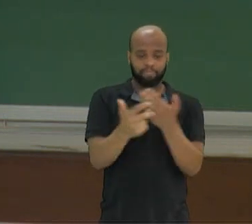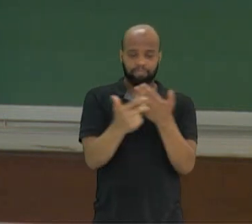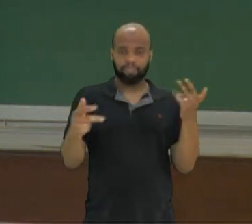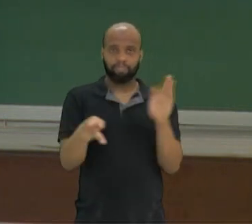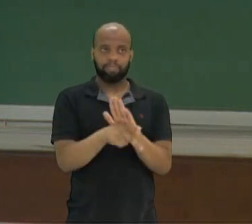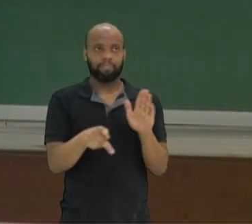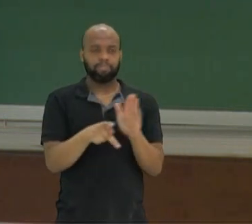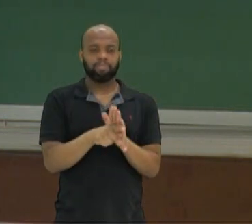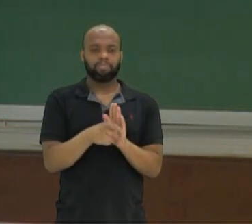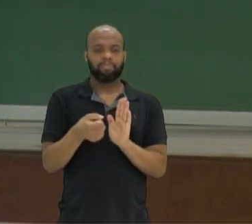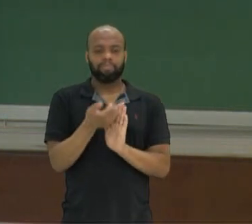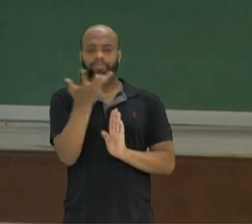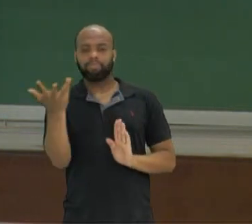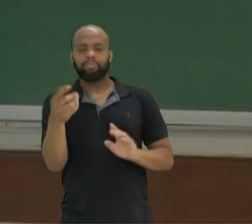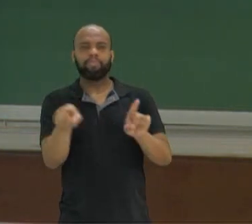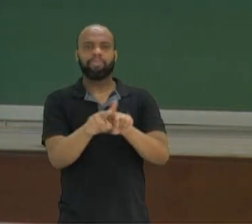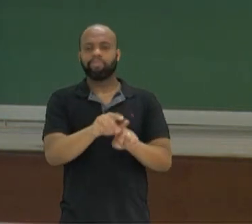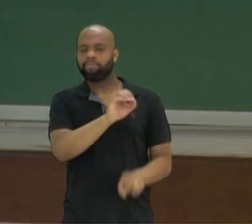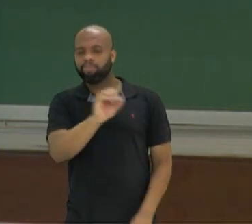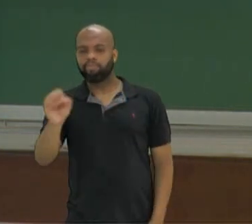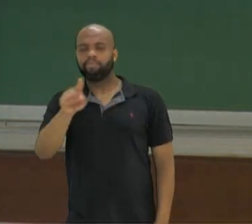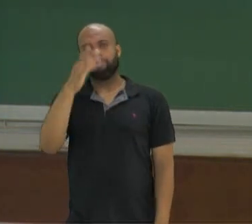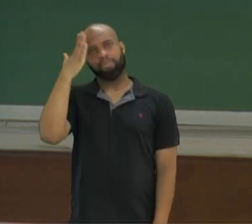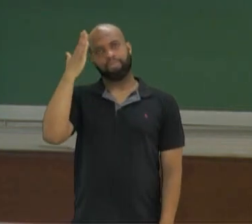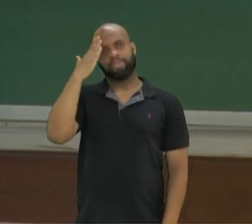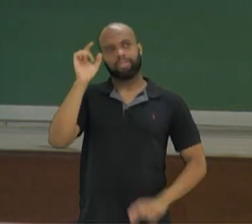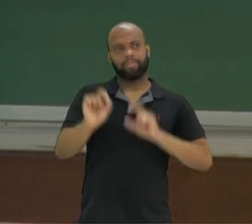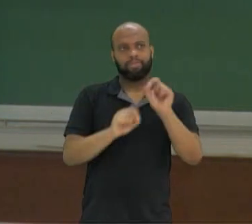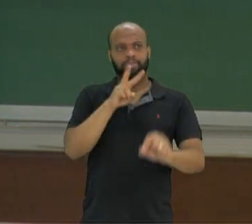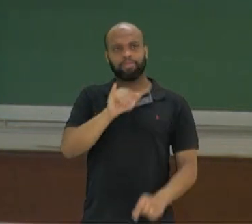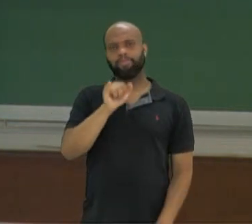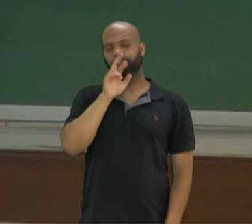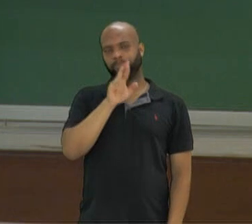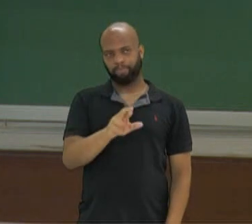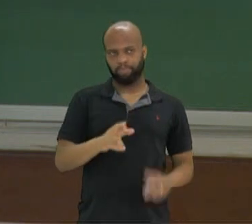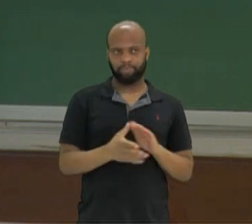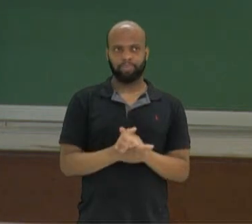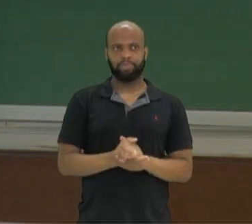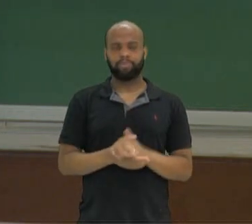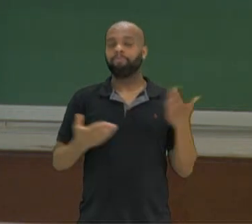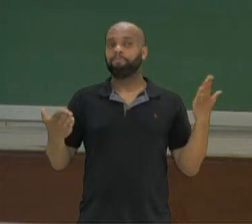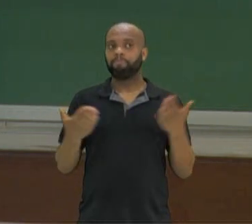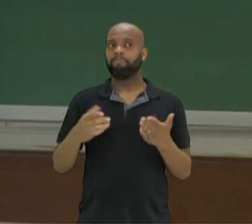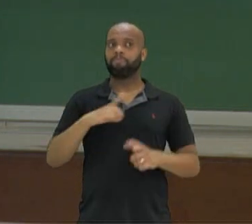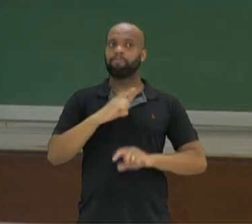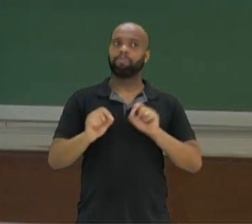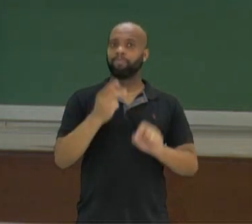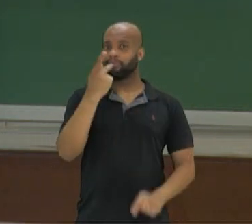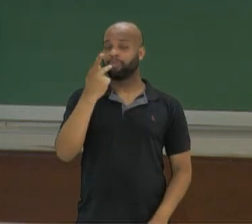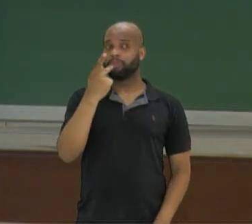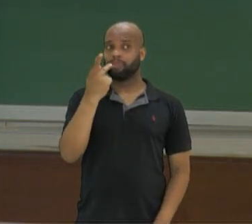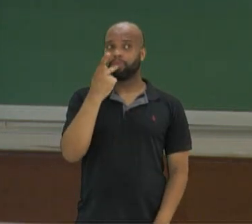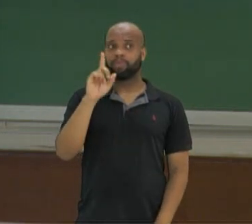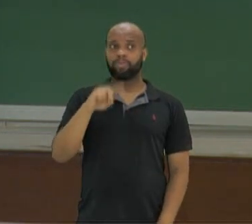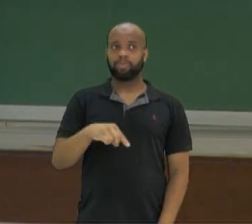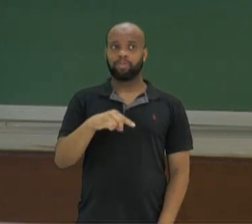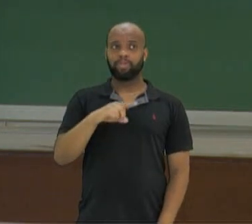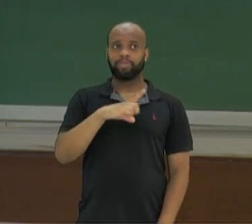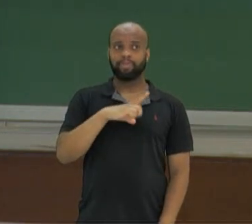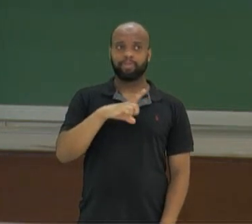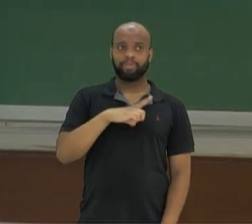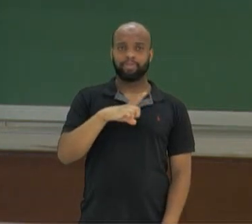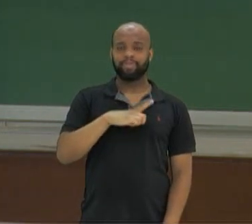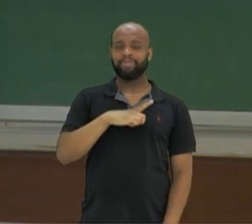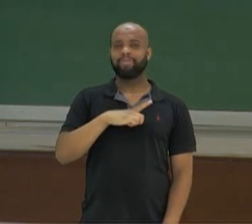grandeza ou quantidade de zeros, você já tem ideia do valor que vai dar como resposta. Aqui nós estamos falando de